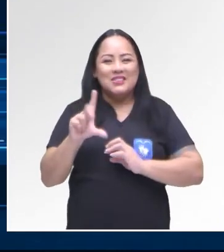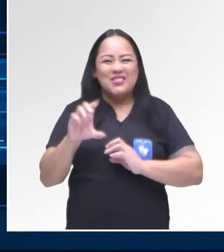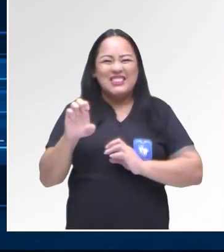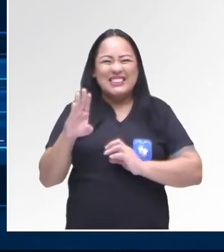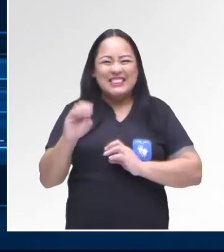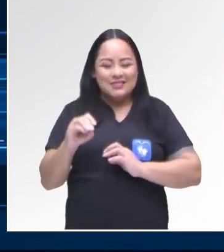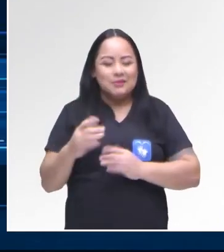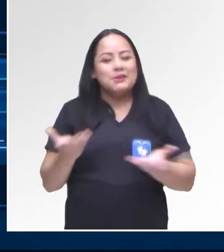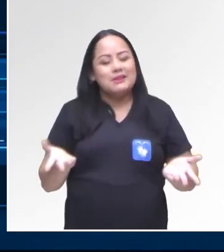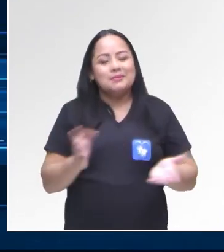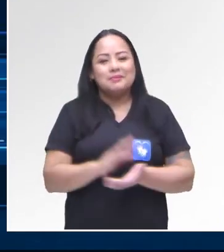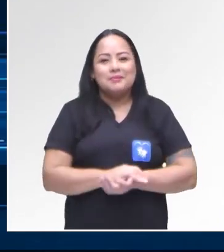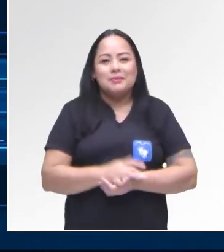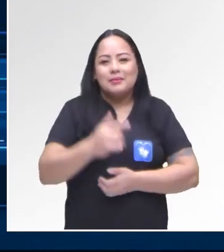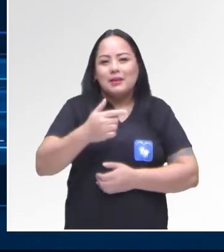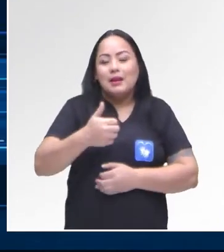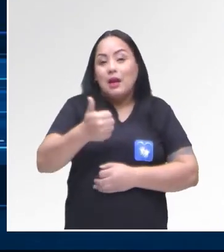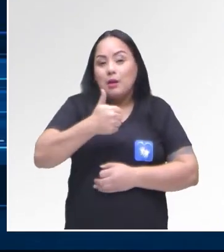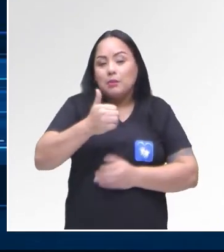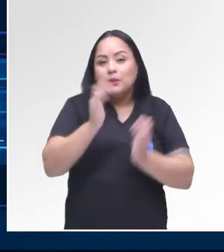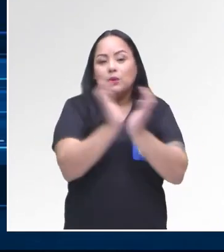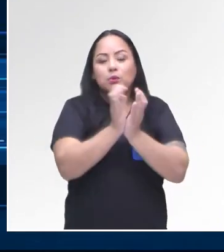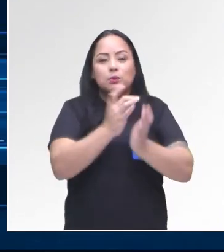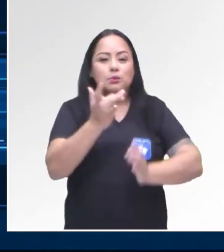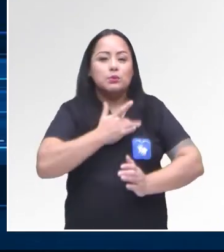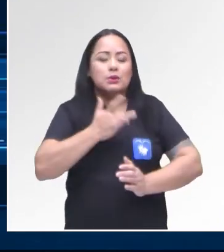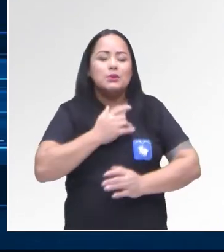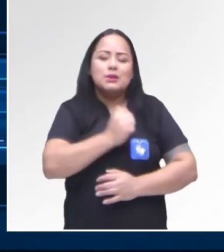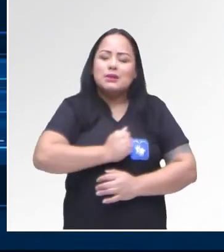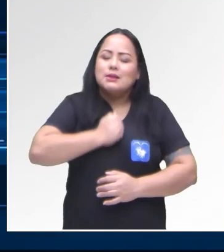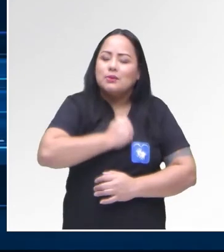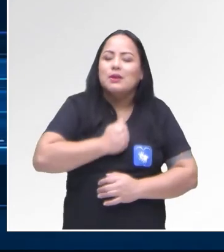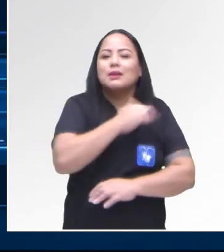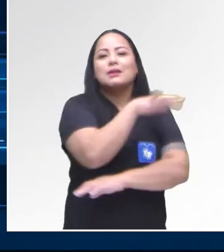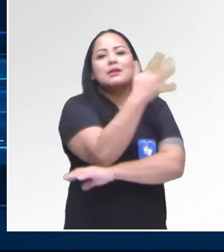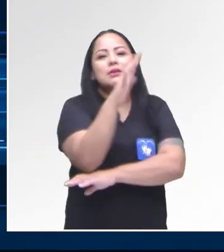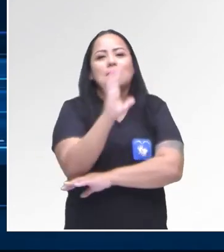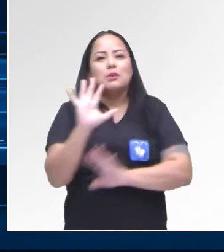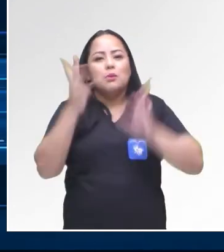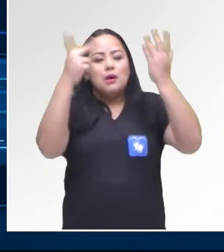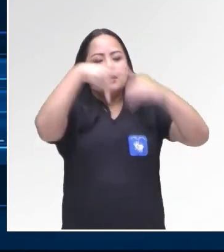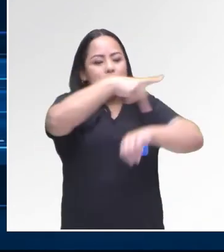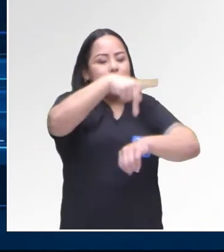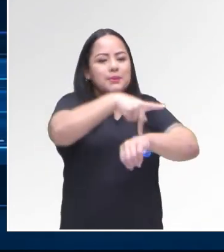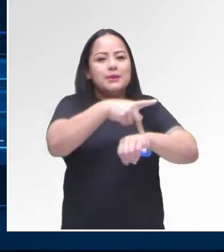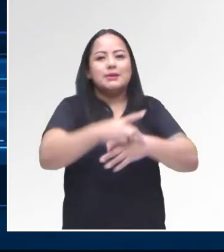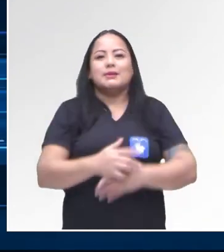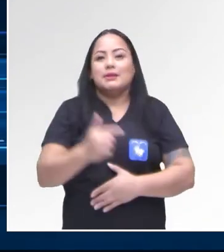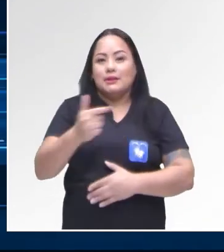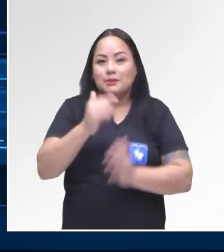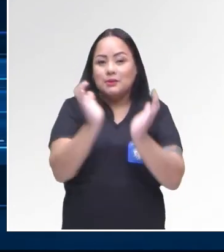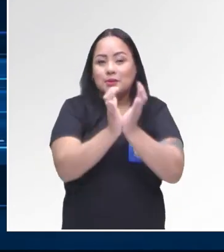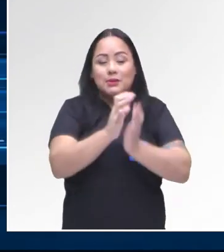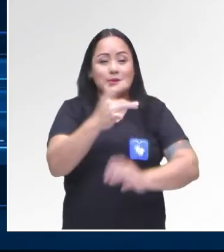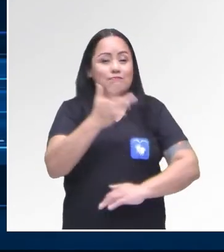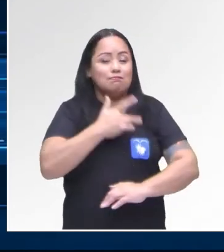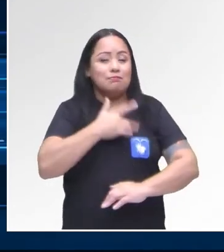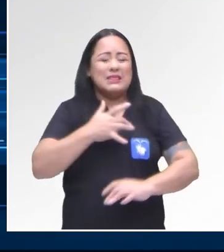Aí vem lá a primeira geração, a saudade, a natureza, a exaltação da pátria. Segunda geração, o